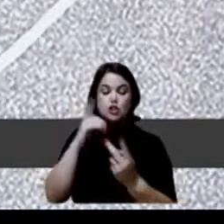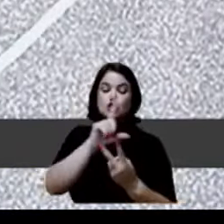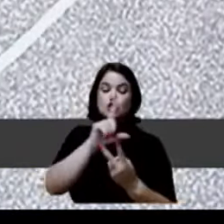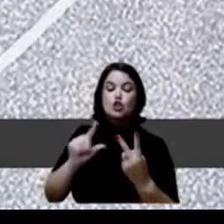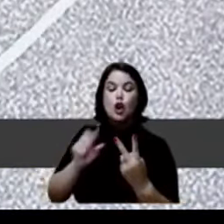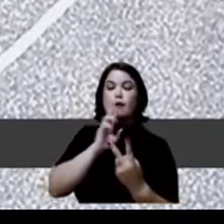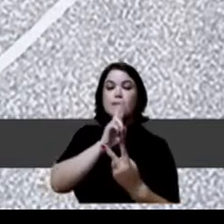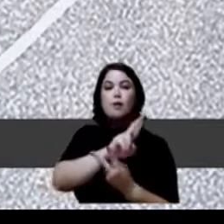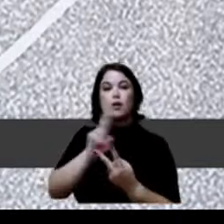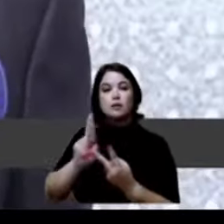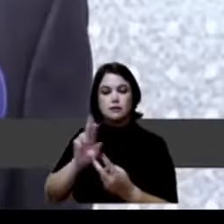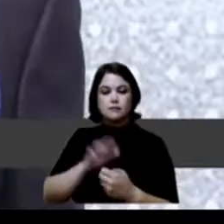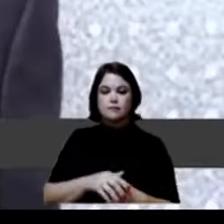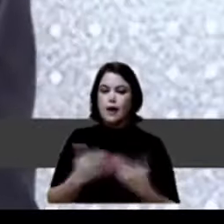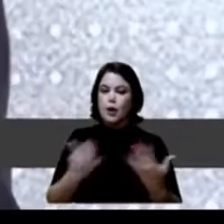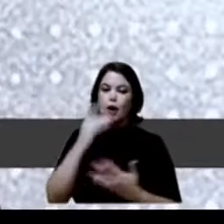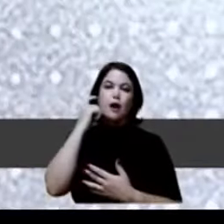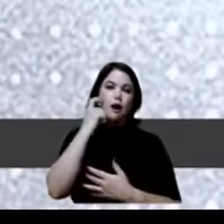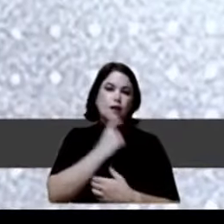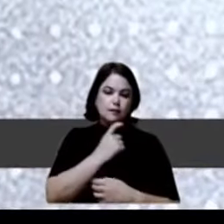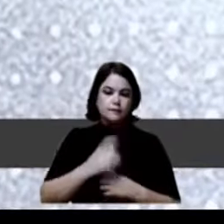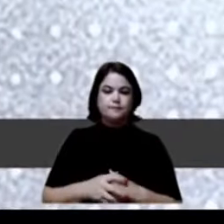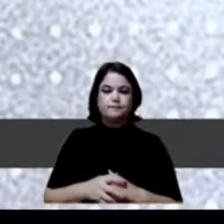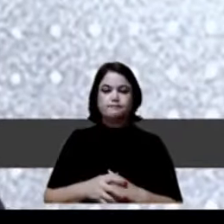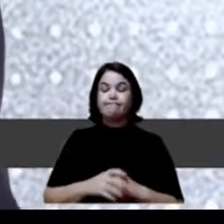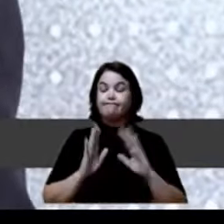candidato Ricardo Nunes. A pergunta foi bem feita. Olha,